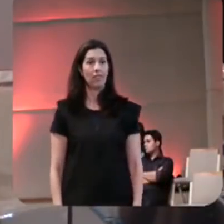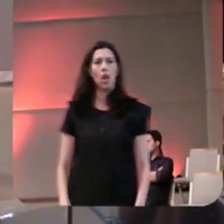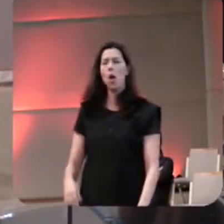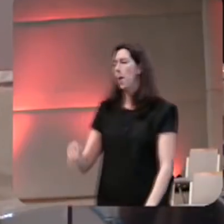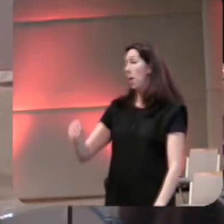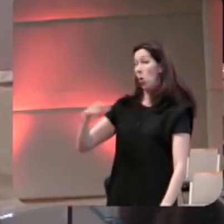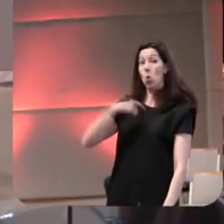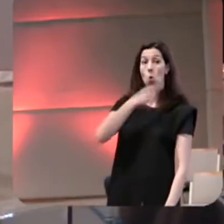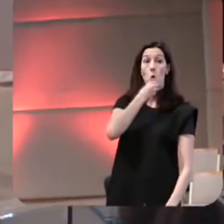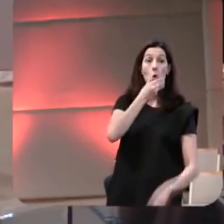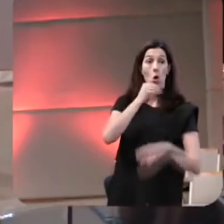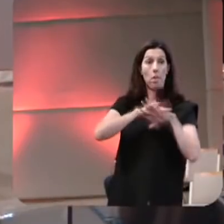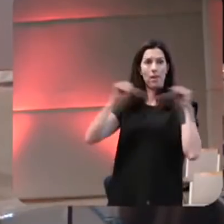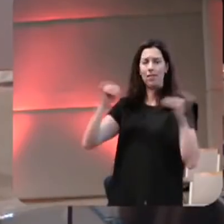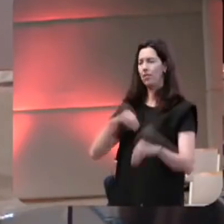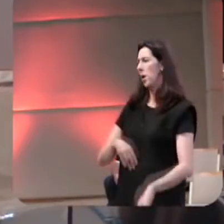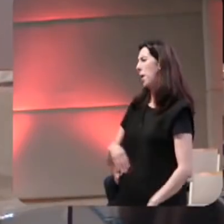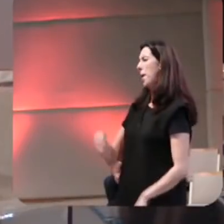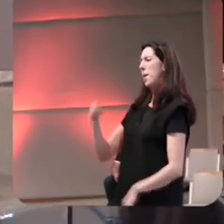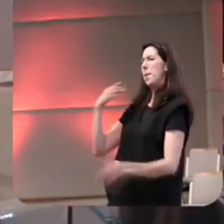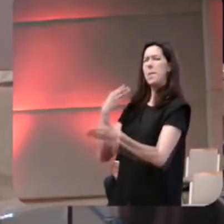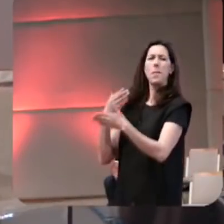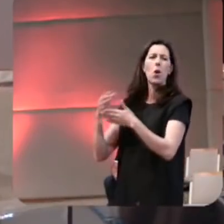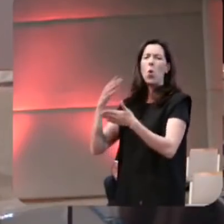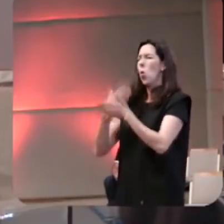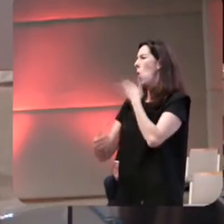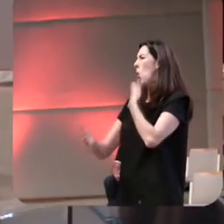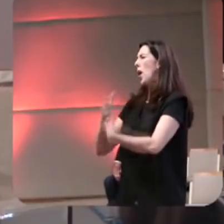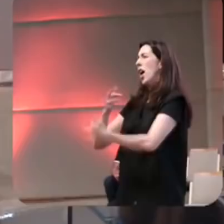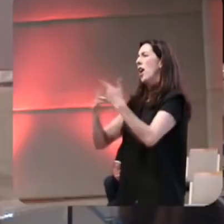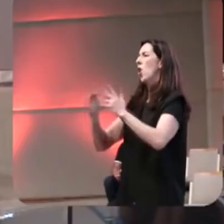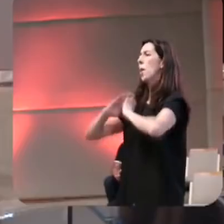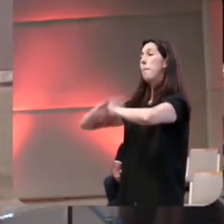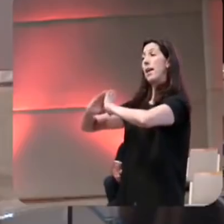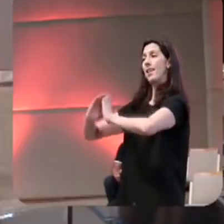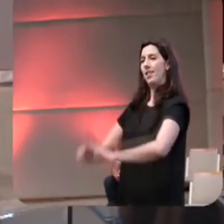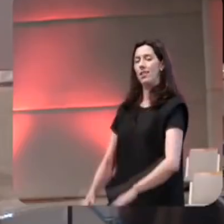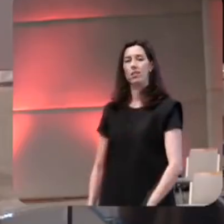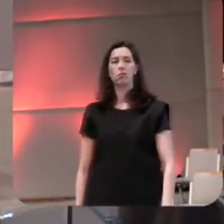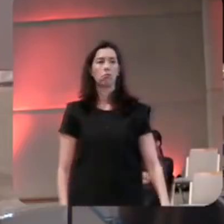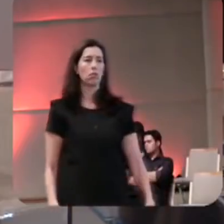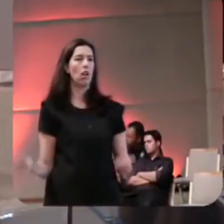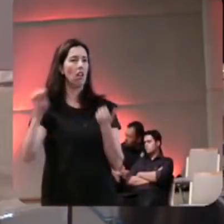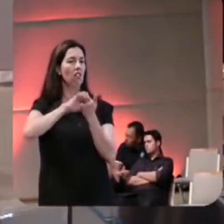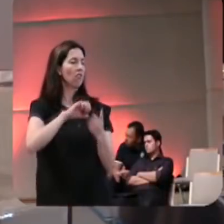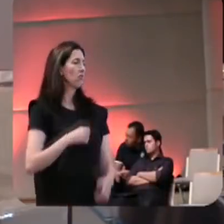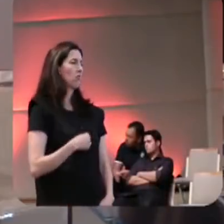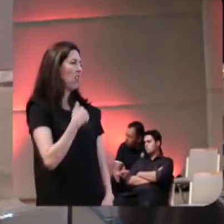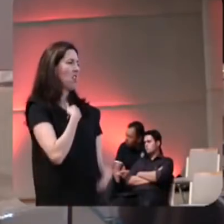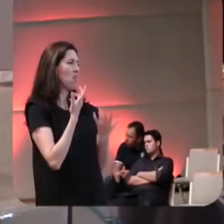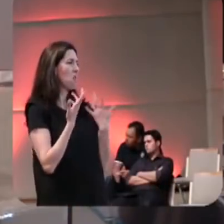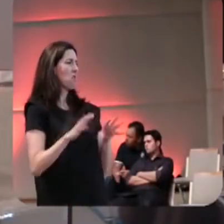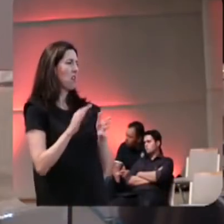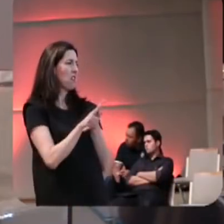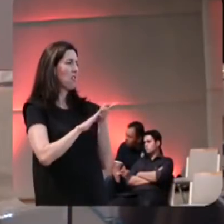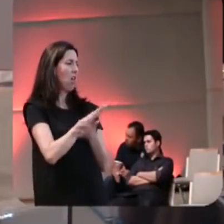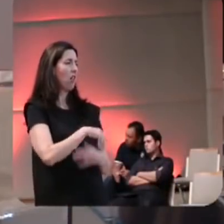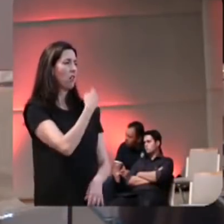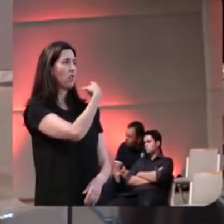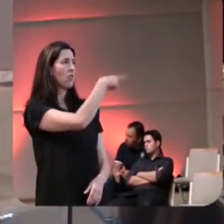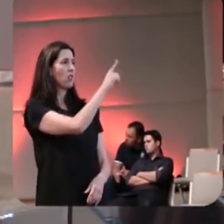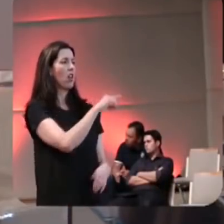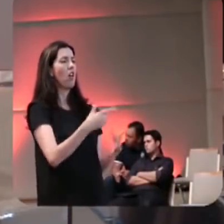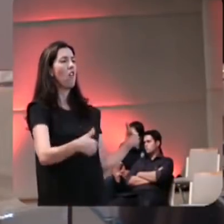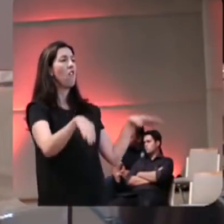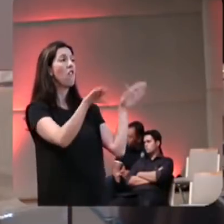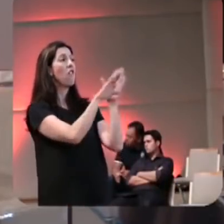Pede o que você quiser, que eu quero te dar um presente. E aí Eliseu disse: eu não quero nada, volta para tua casa